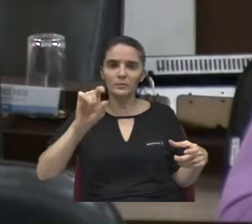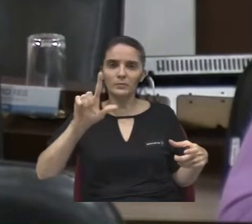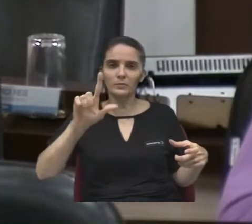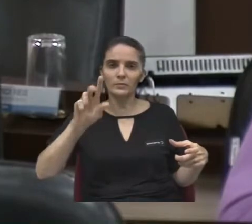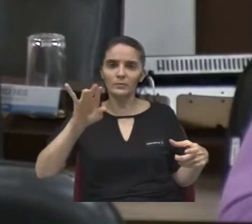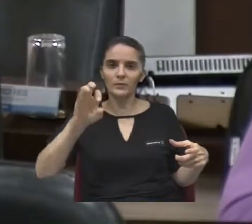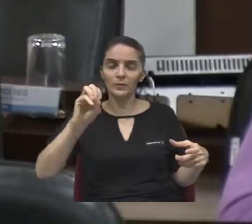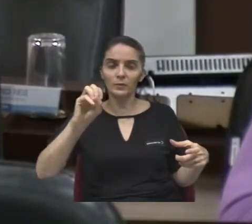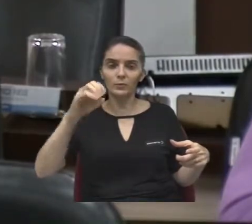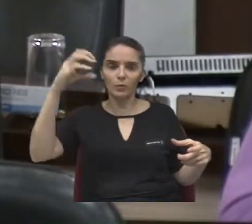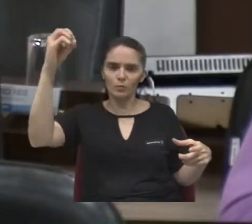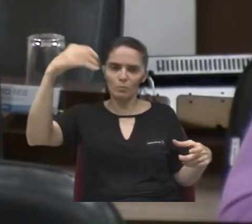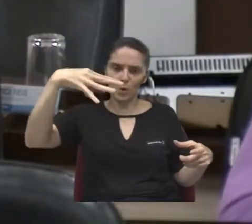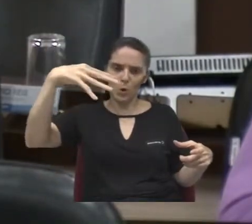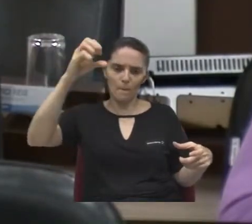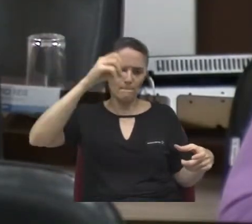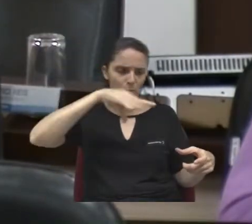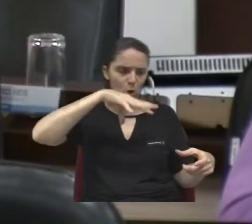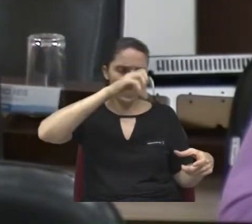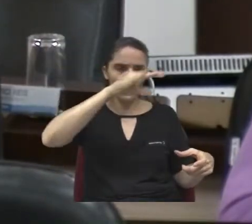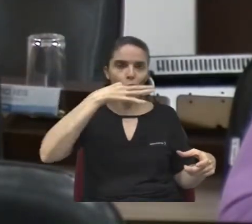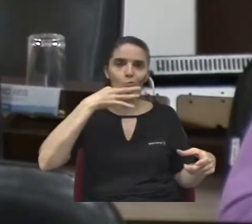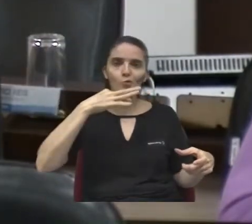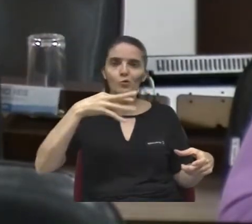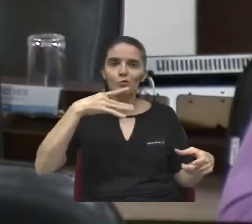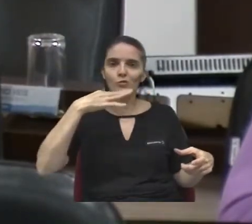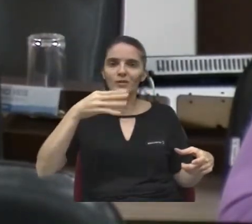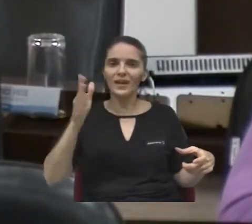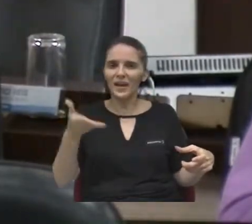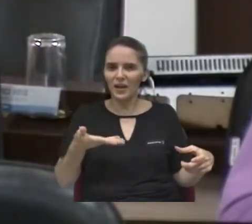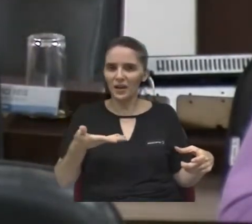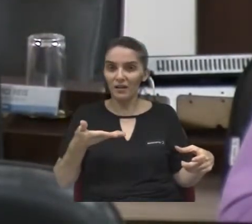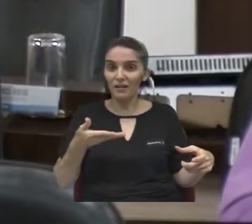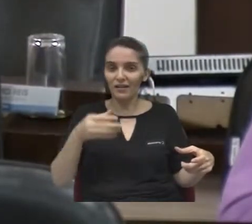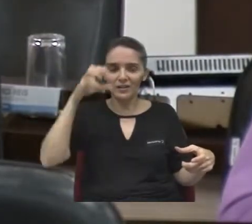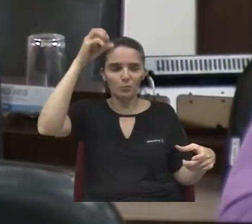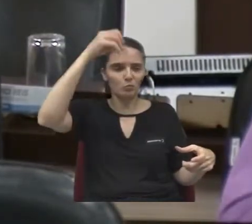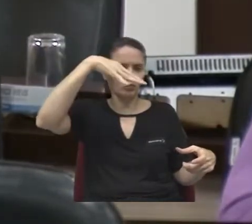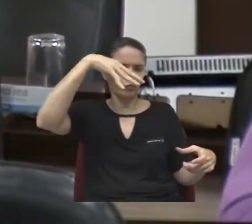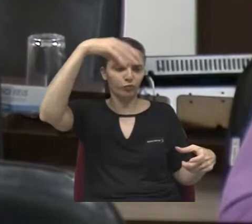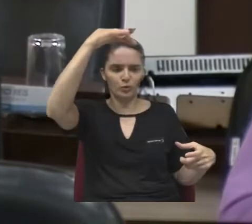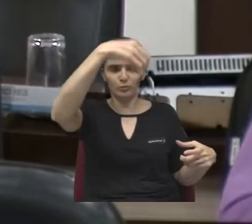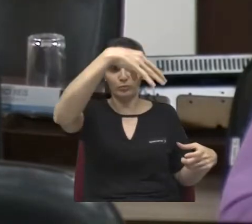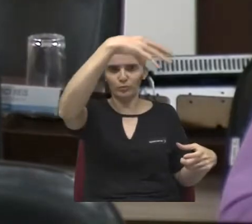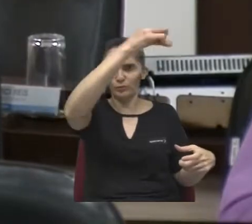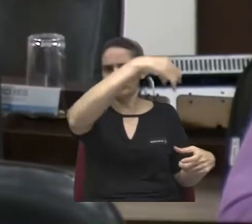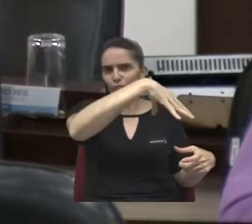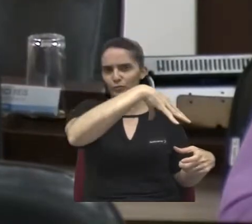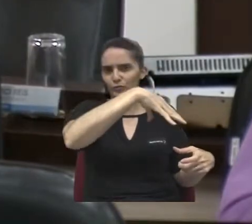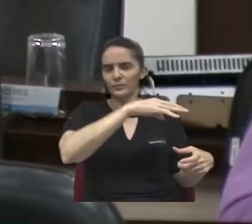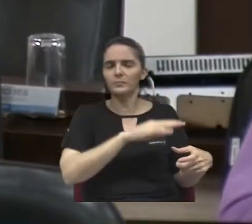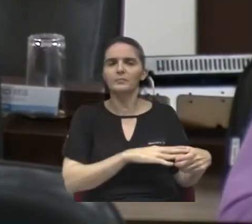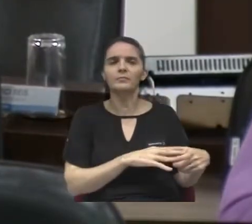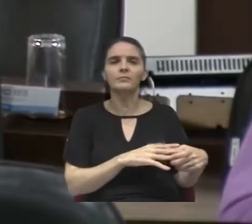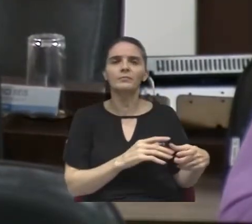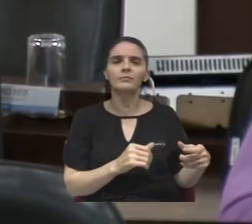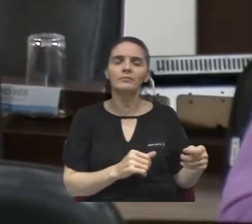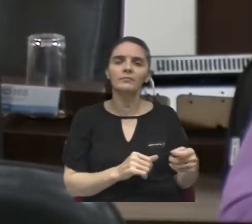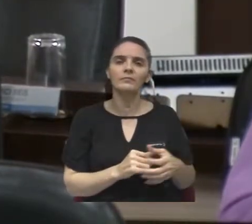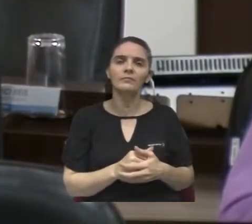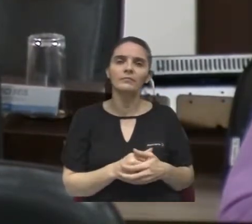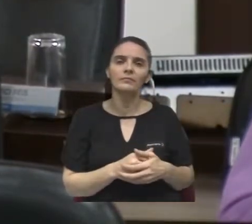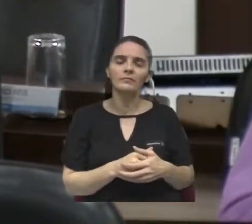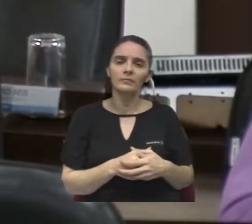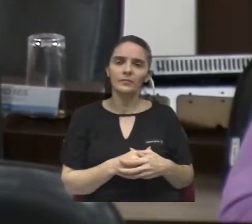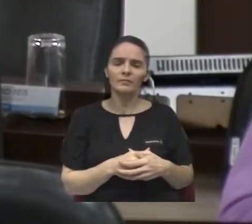coloridos ali, e por acaso, essa semana estavam acesos, passei lá, estava aceso. Até nem falei para o Silvio isso ontem,